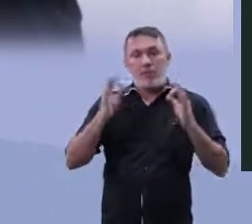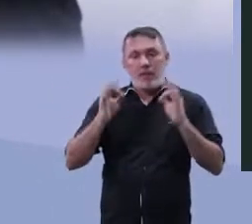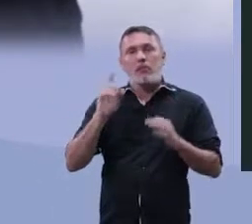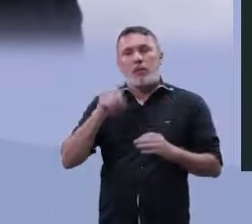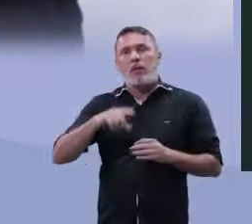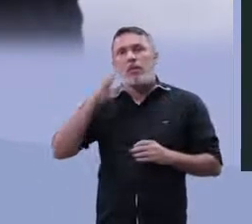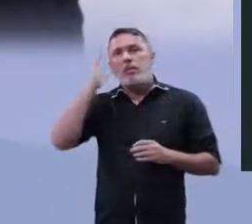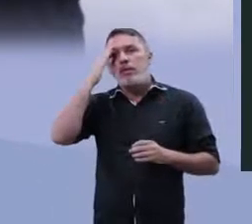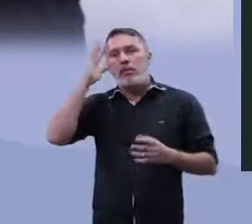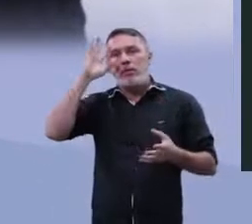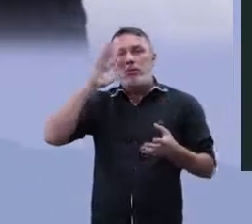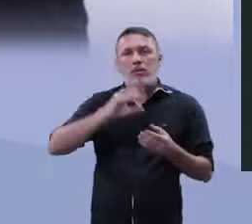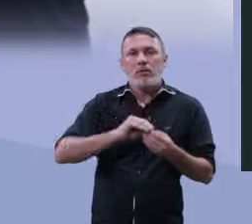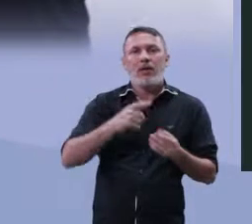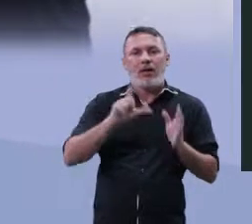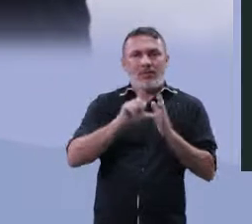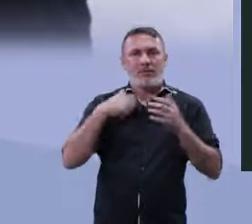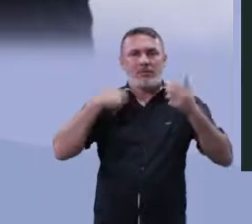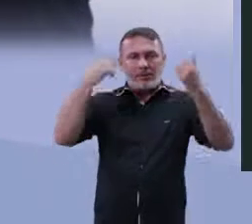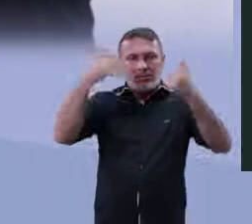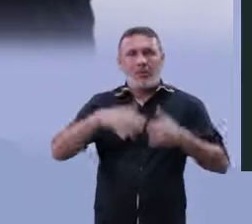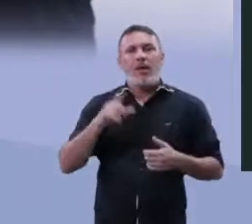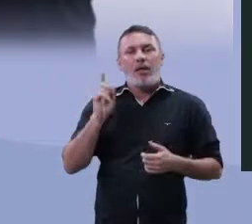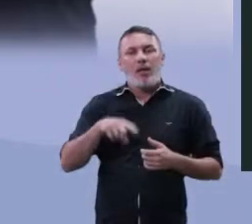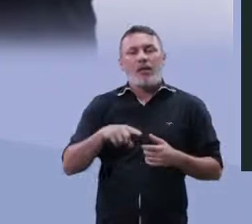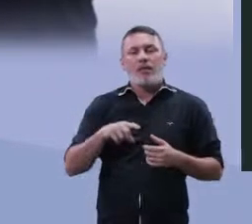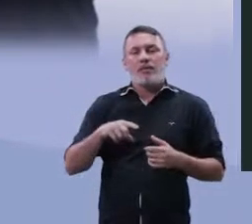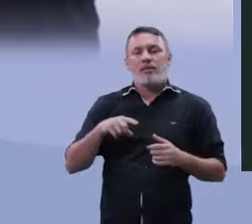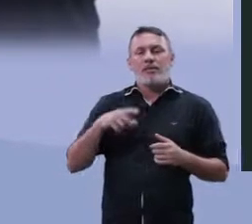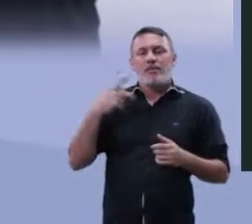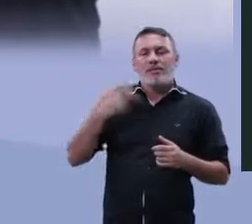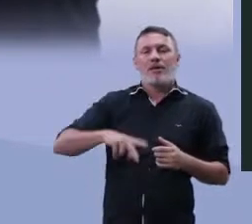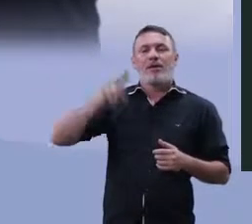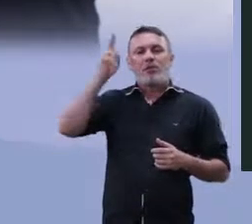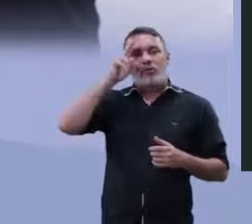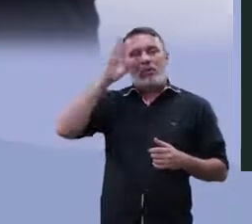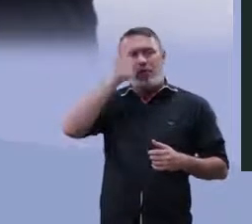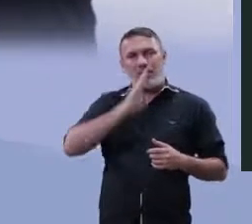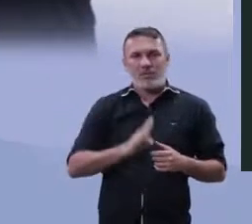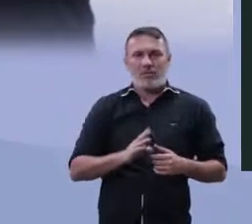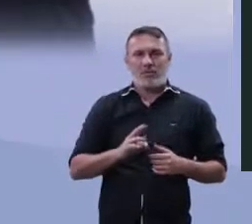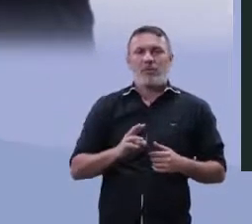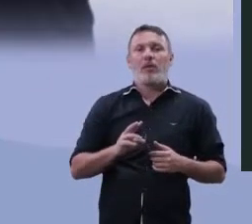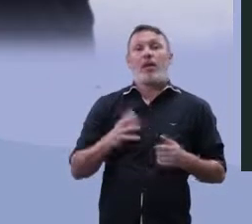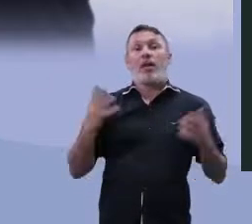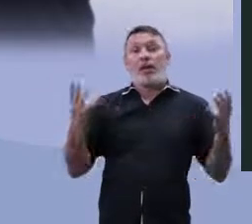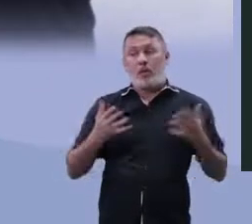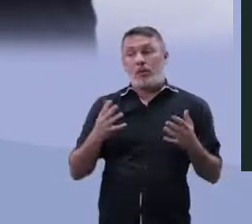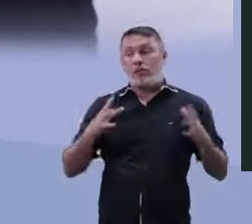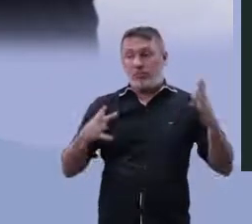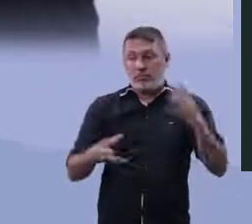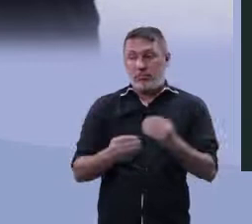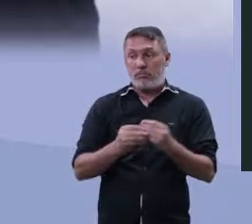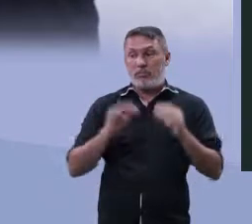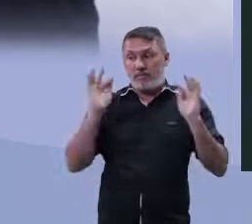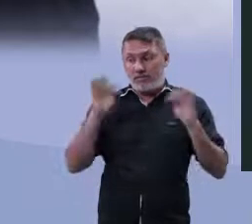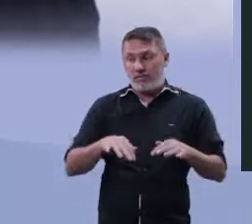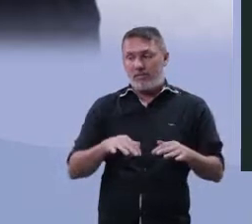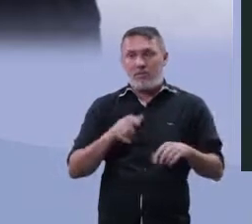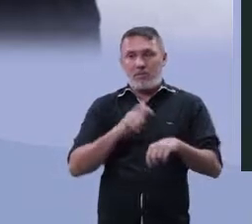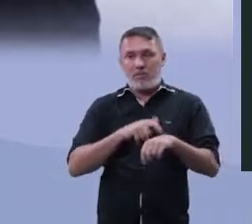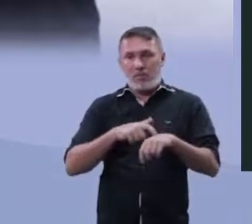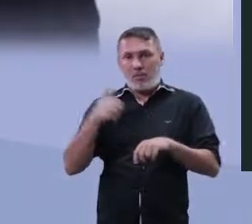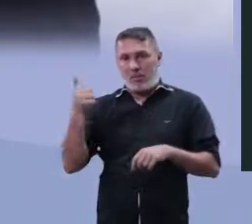Buarque de Holanda é exatamente compreender aquilo que eu falei, as raízes do Brasil. E voltando, né, para complementar, para fechar aqui a